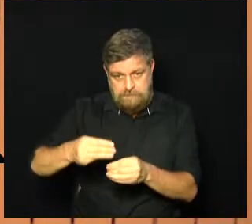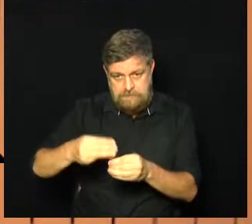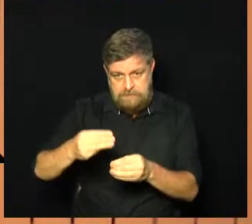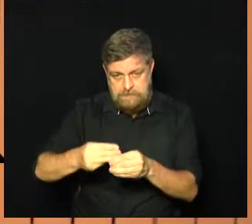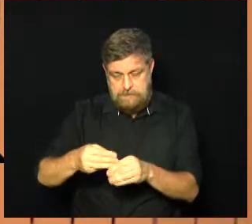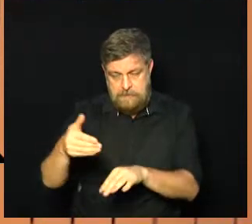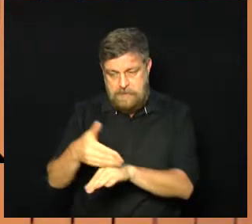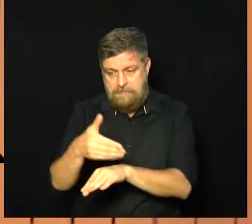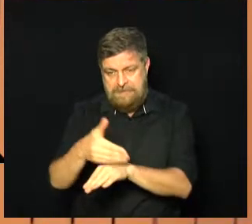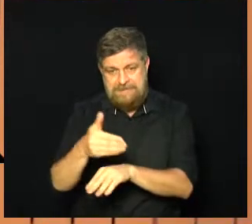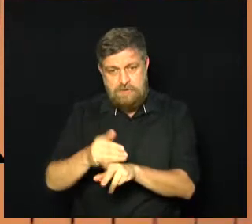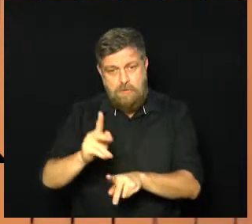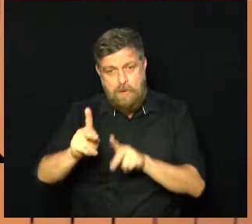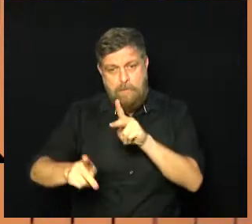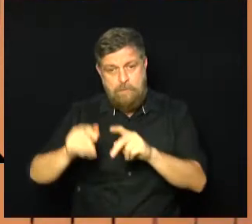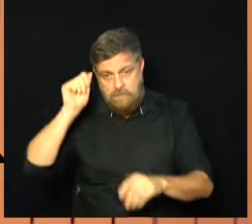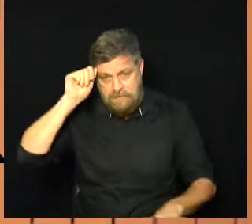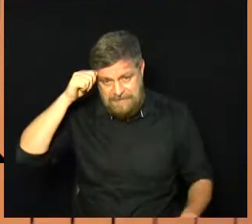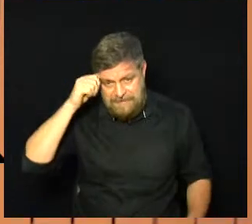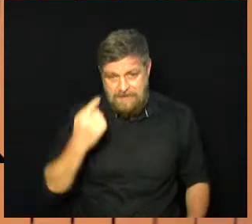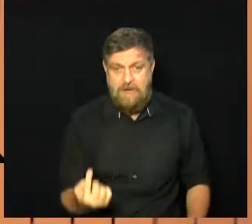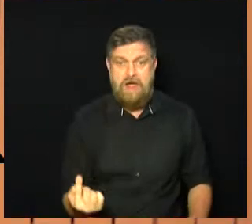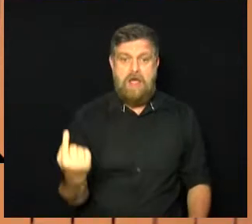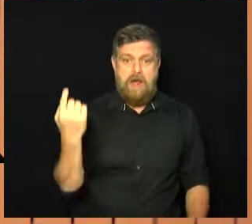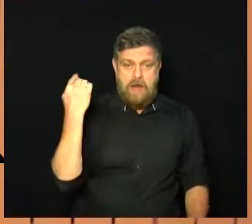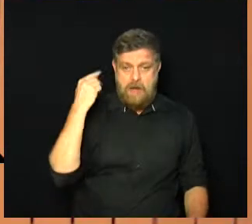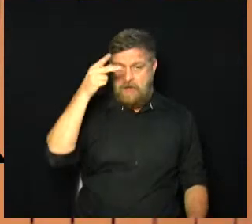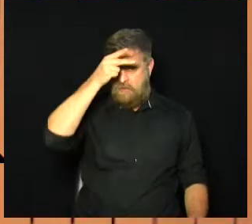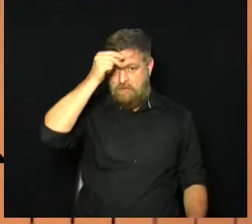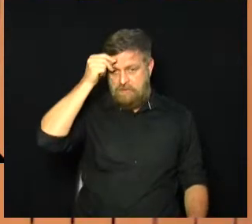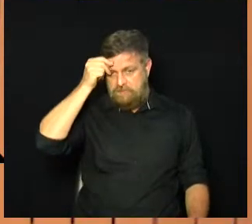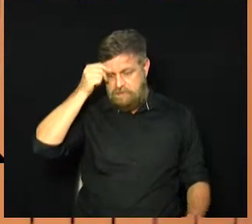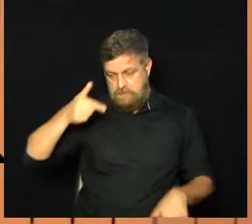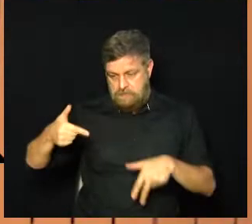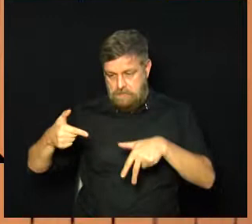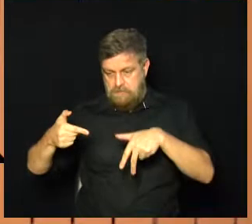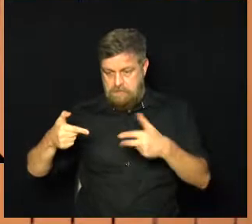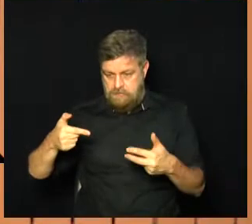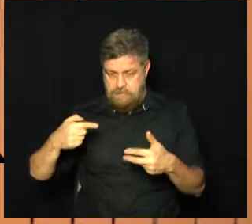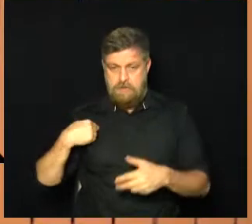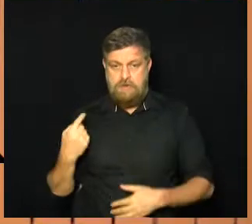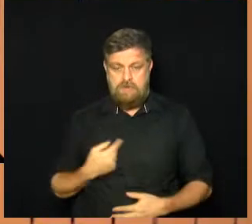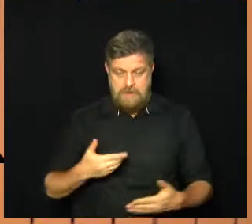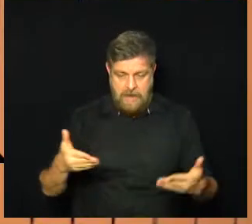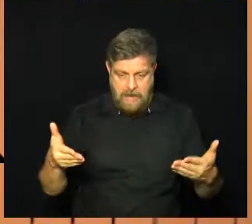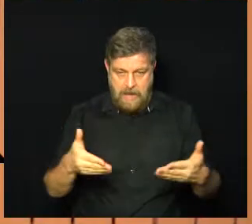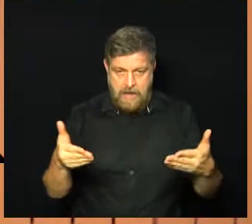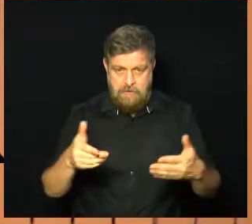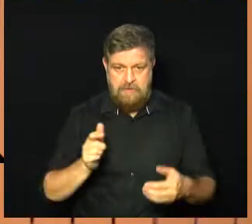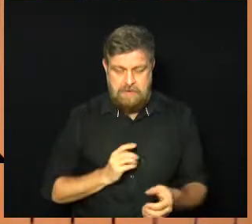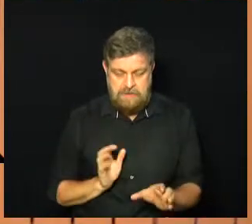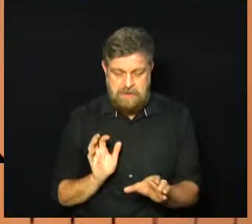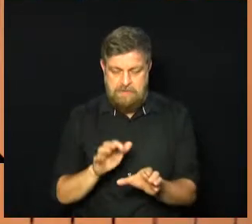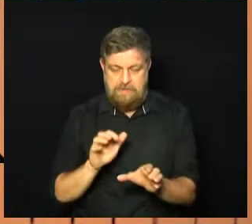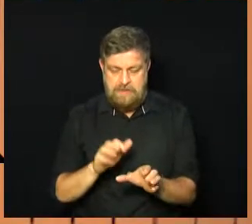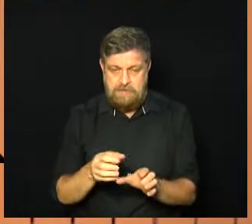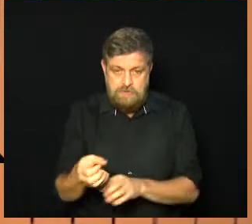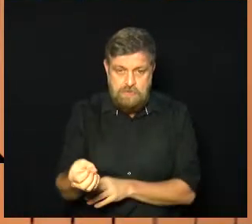Negra, foi criado no governo Toninho ainda, né, e a gente, depois de 20 anos, nós atualizamos esses dados, e